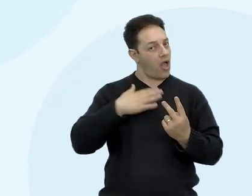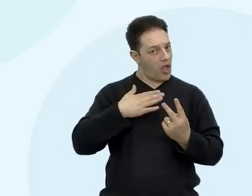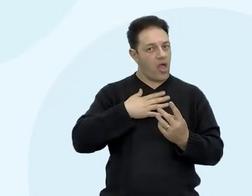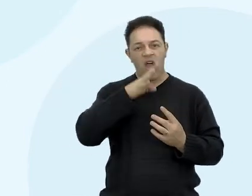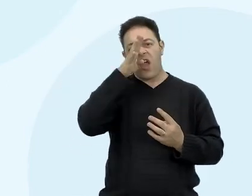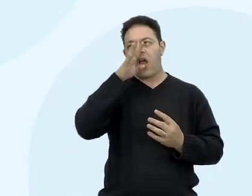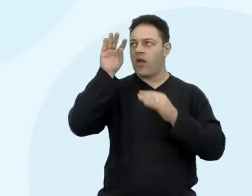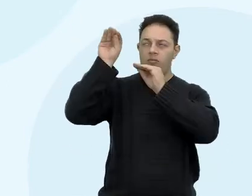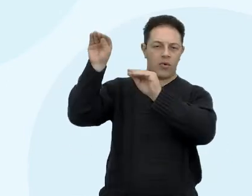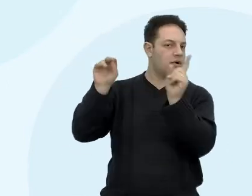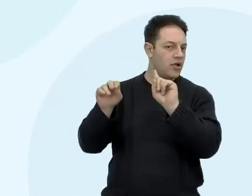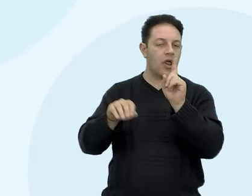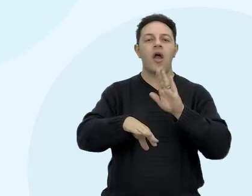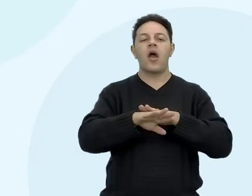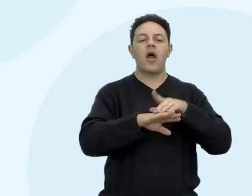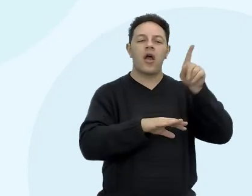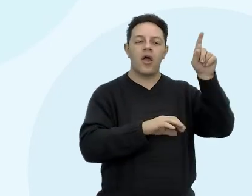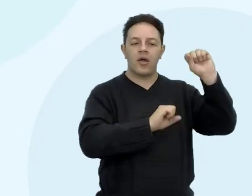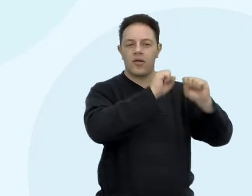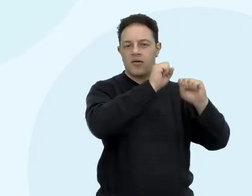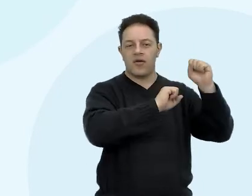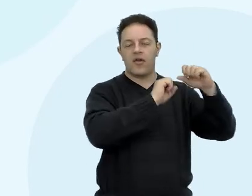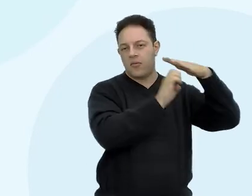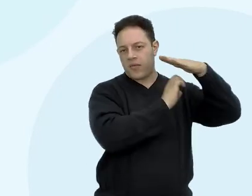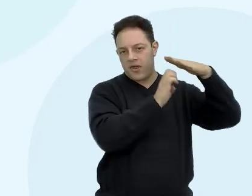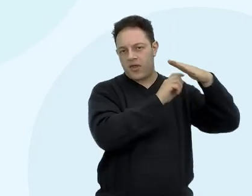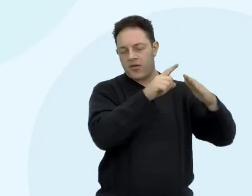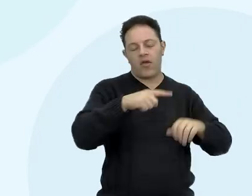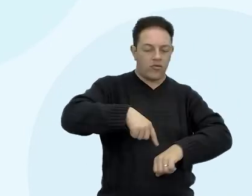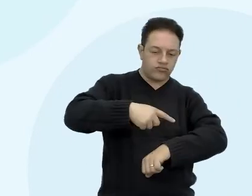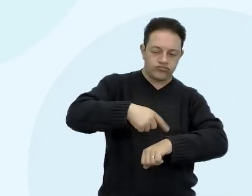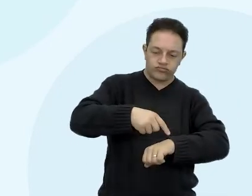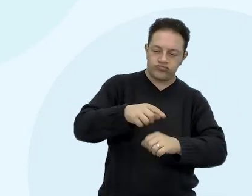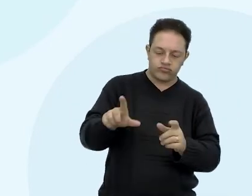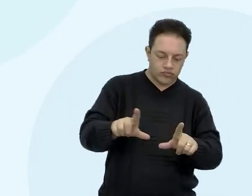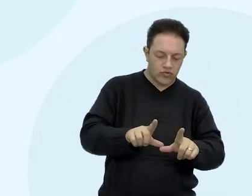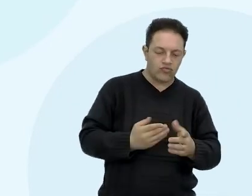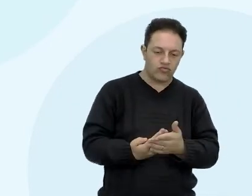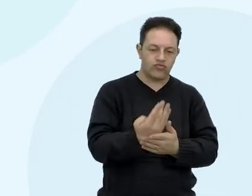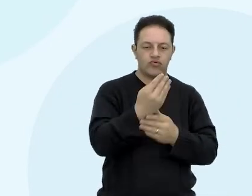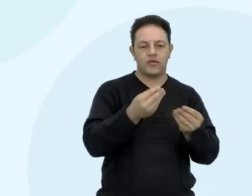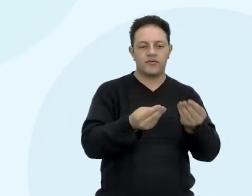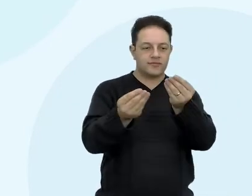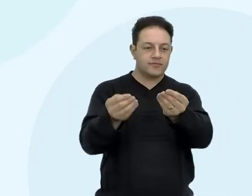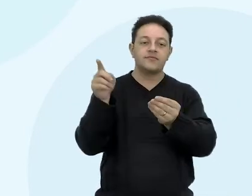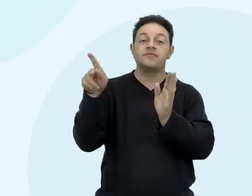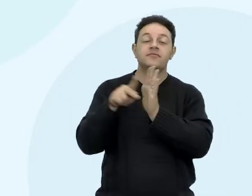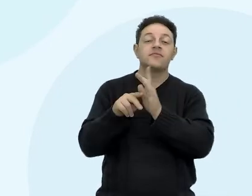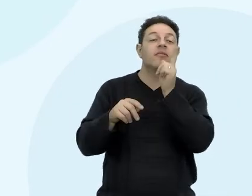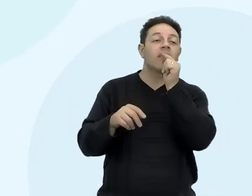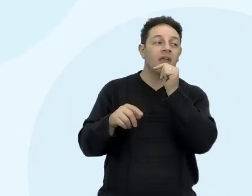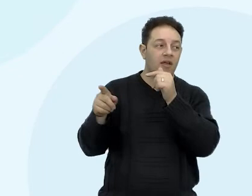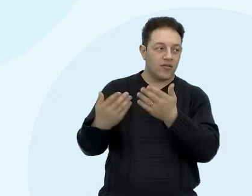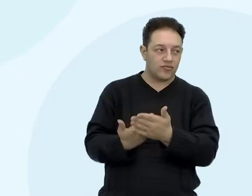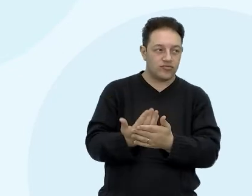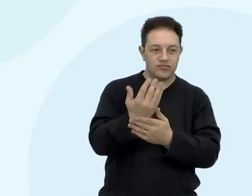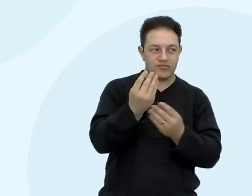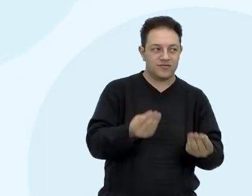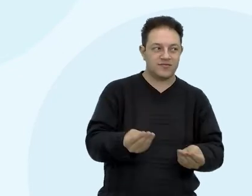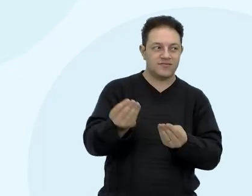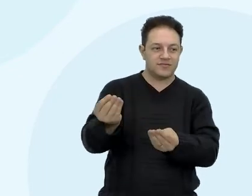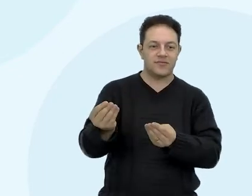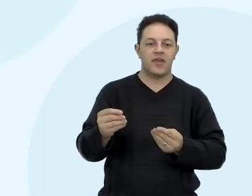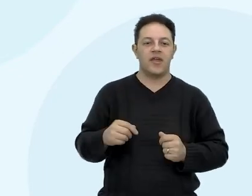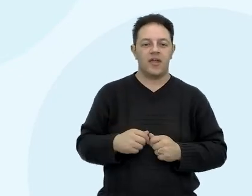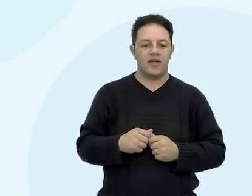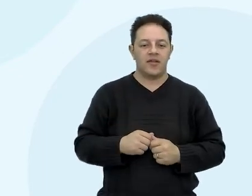aí que mede. A leitura das próximas medições, essa é uma conta de água, também aí é